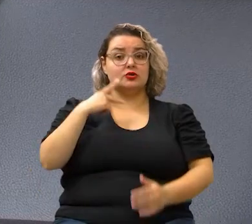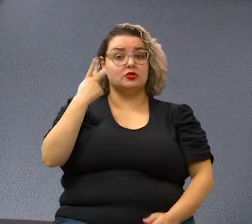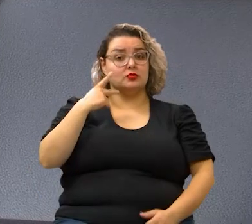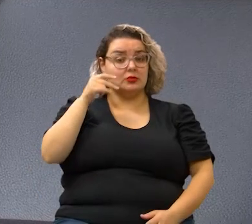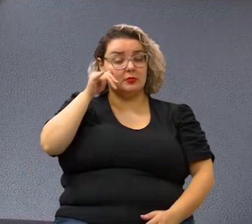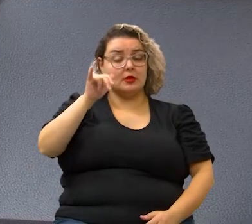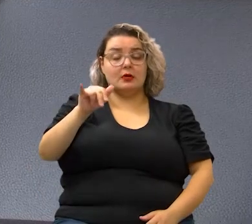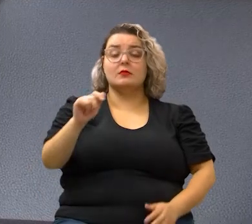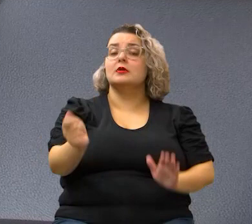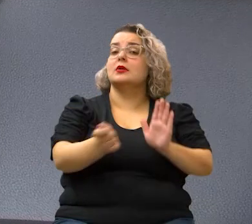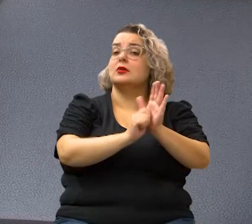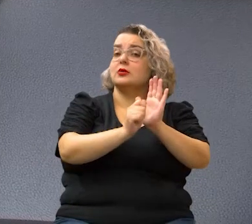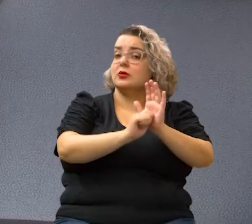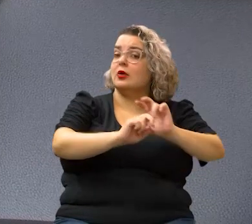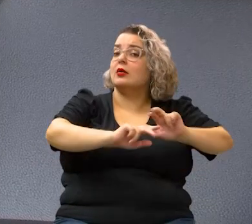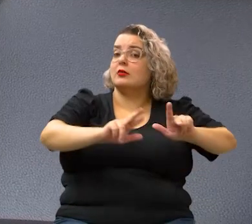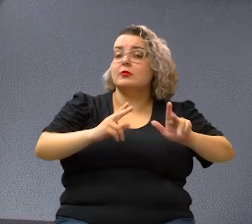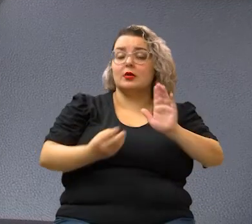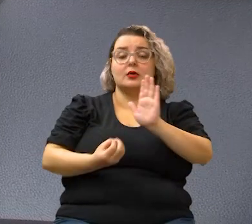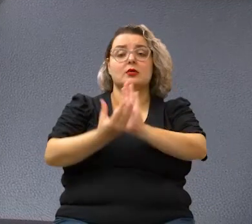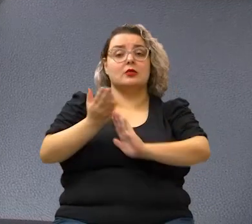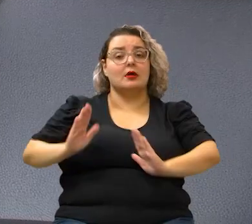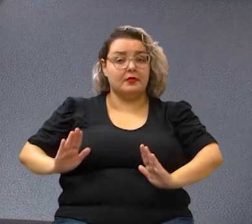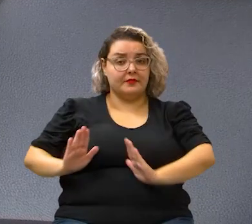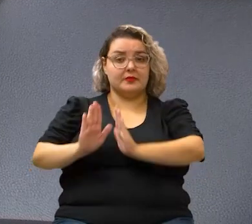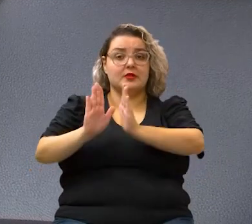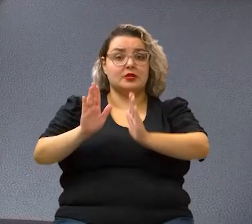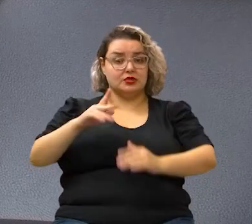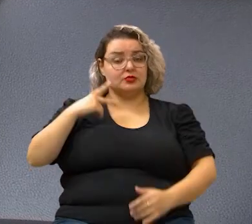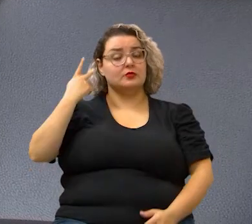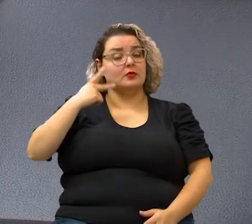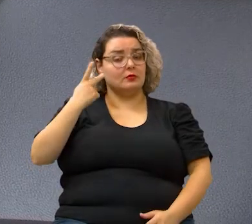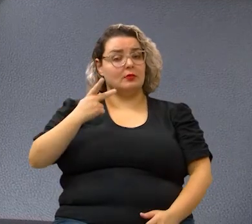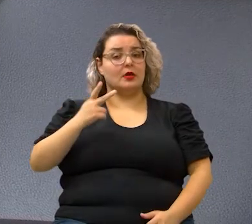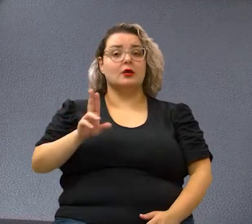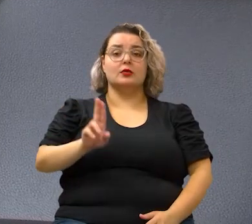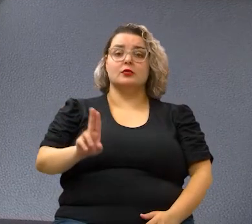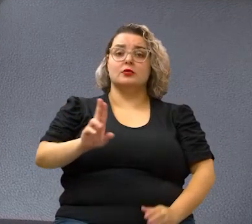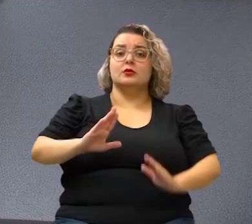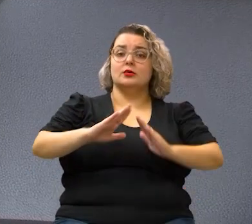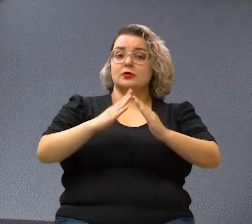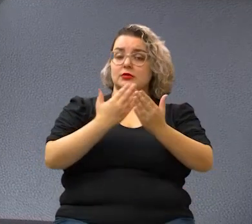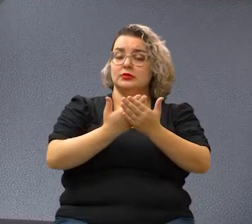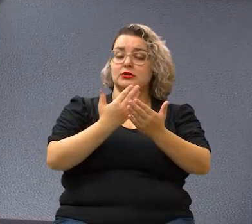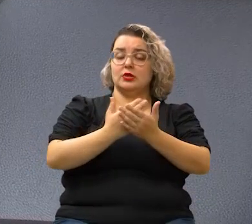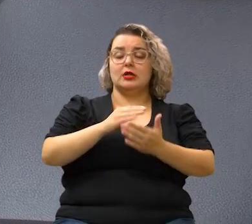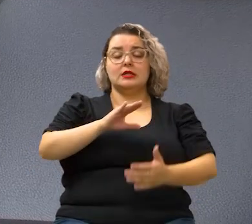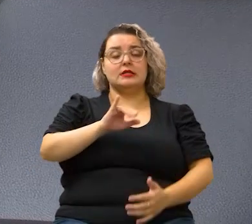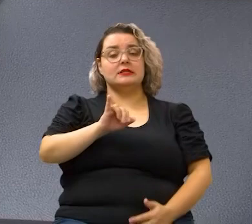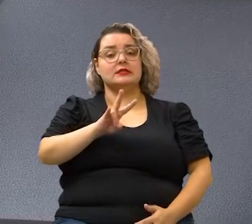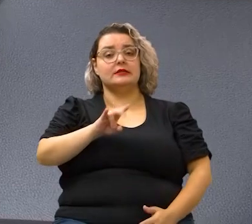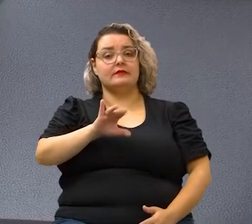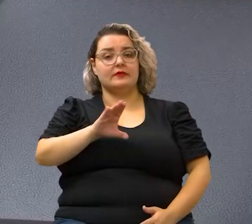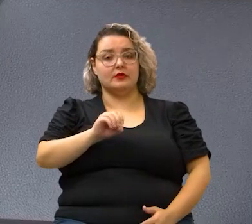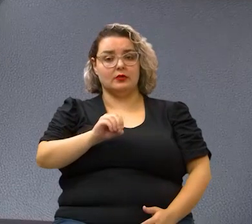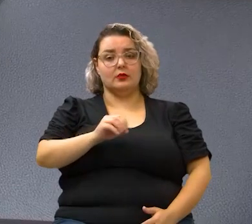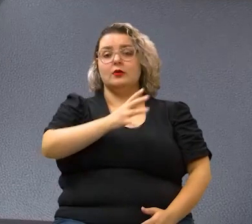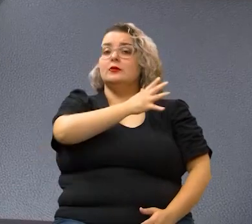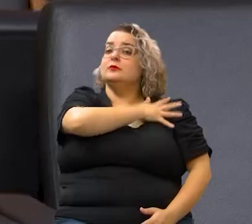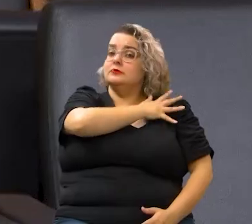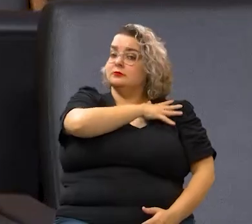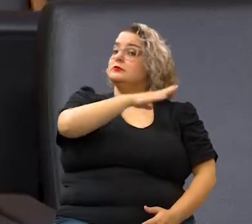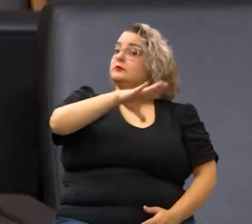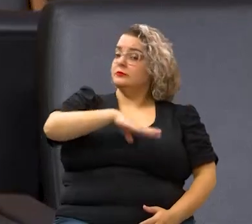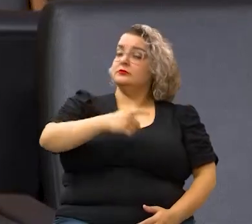de Políticas de Prevenção às Drogas, criou a Frente Parlamentar para a implantação da Escola Cívico-Militar no